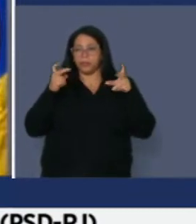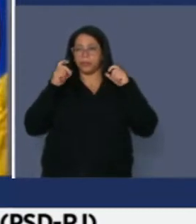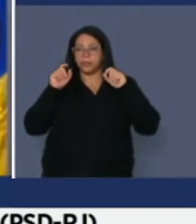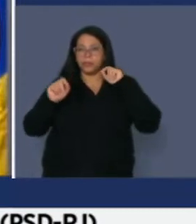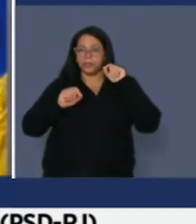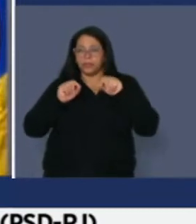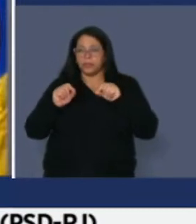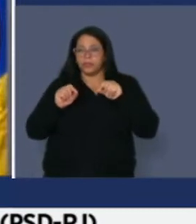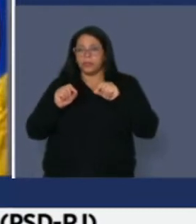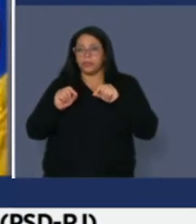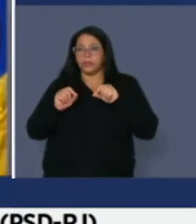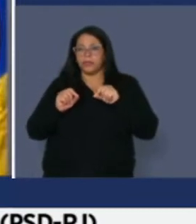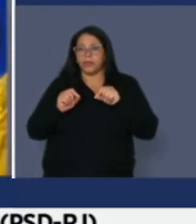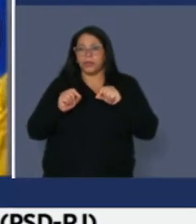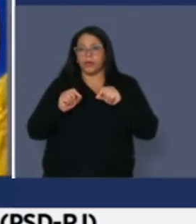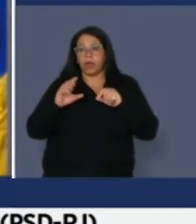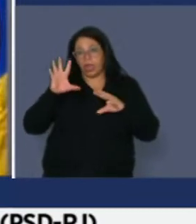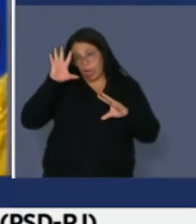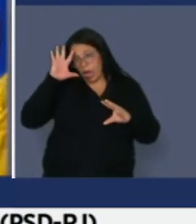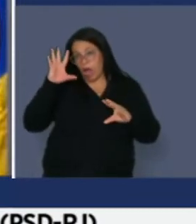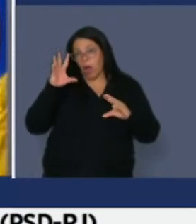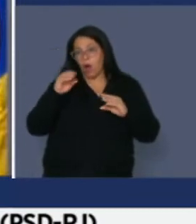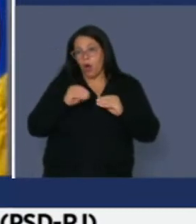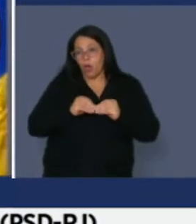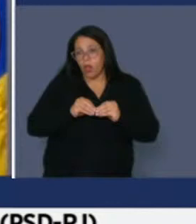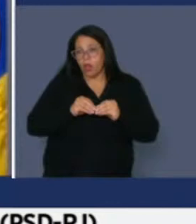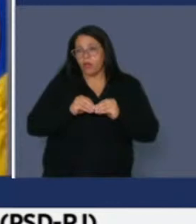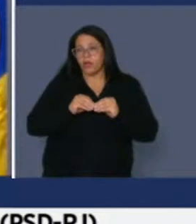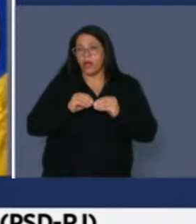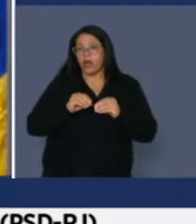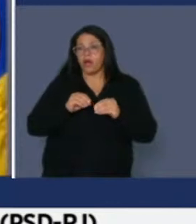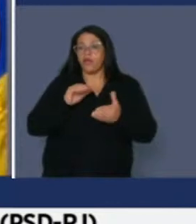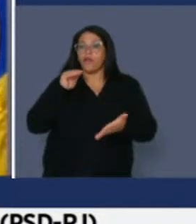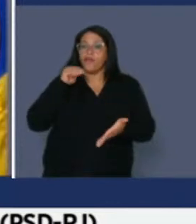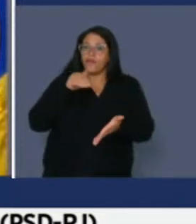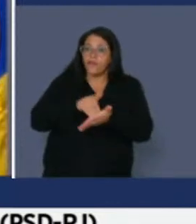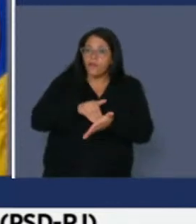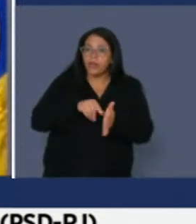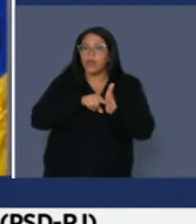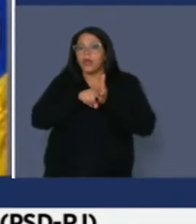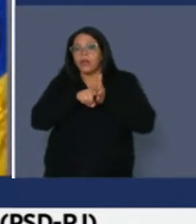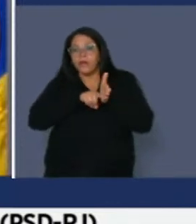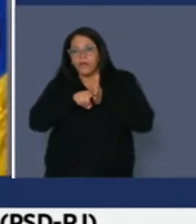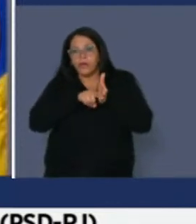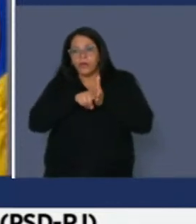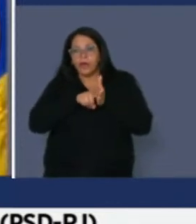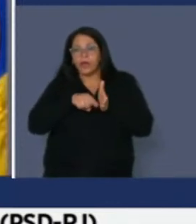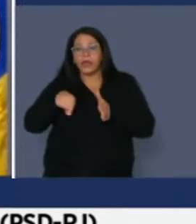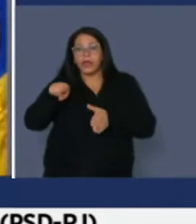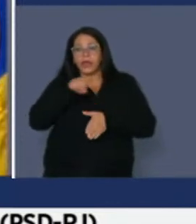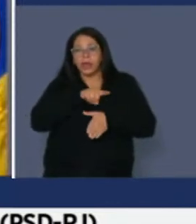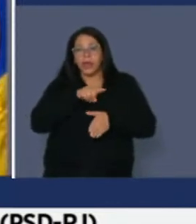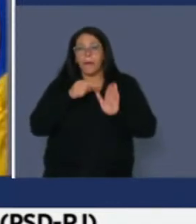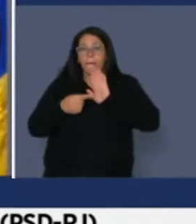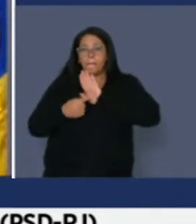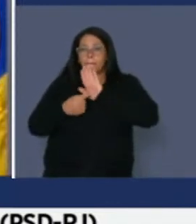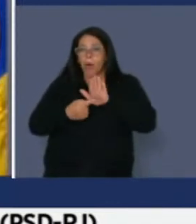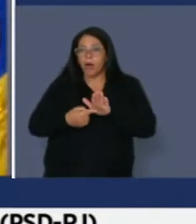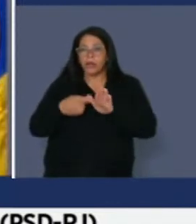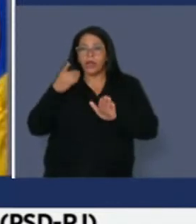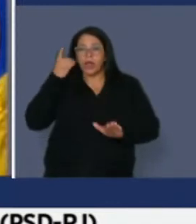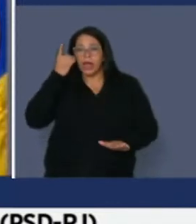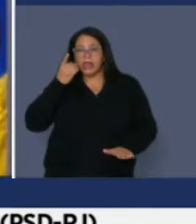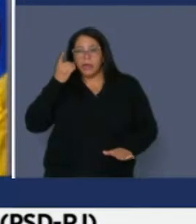O que a gente percebe, tira de conclusão aí no final das investigações, é que essa versão idílica dela, de